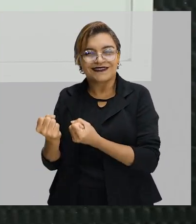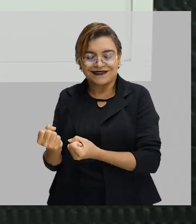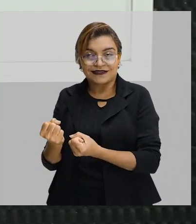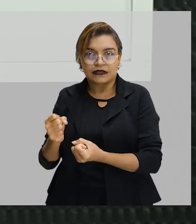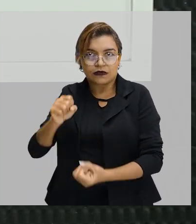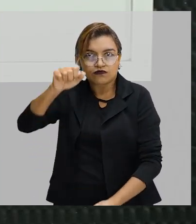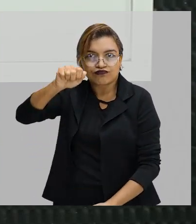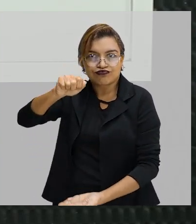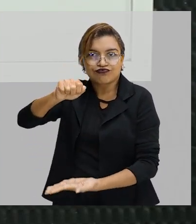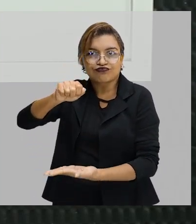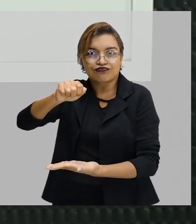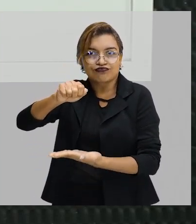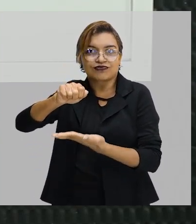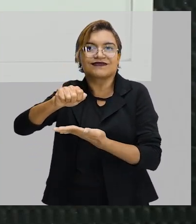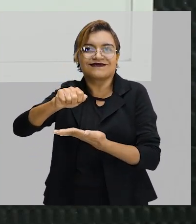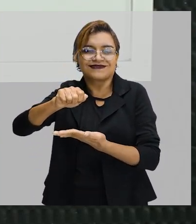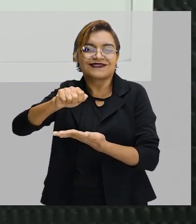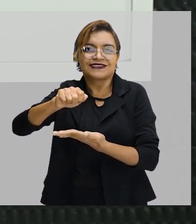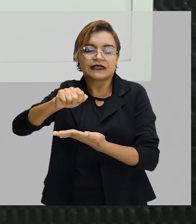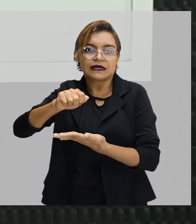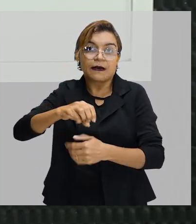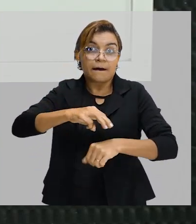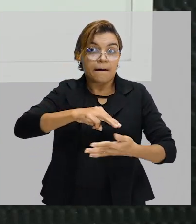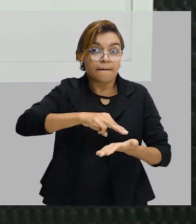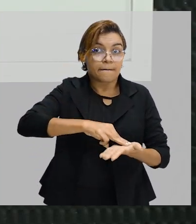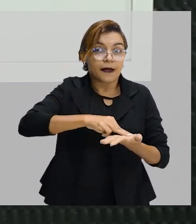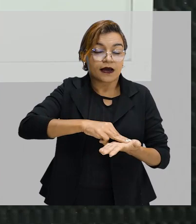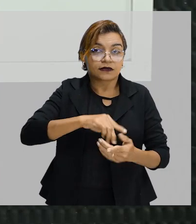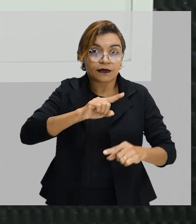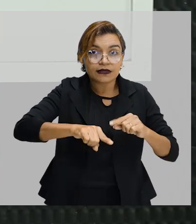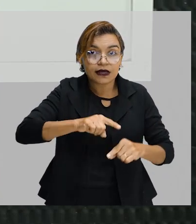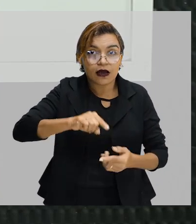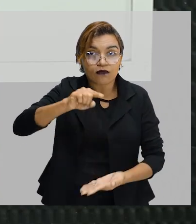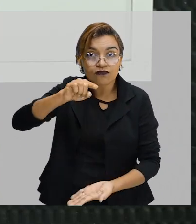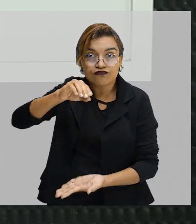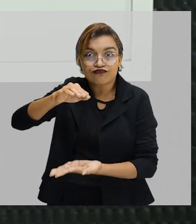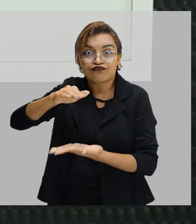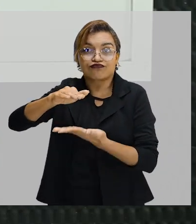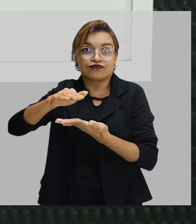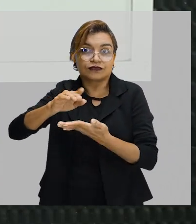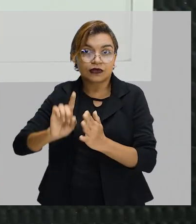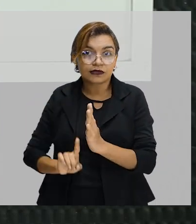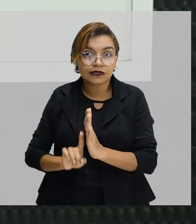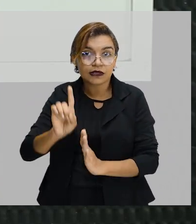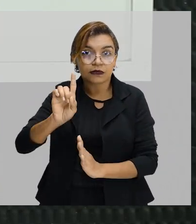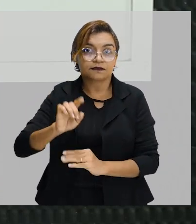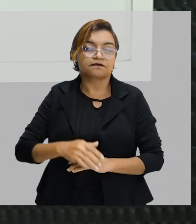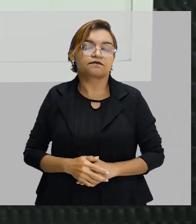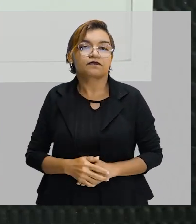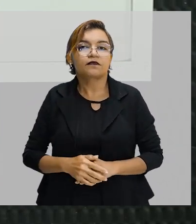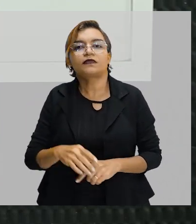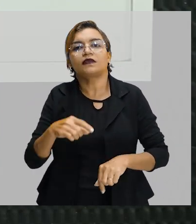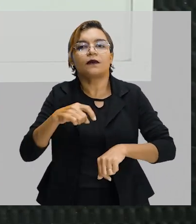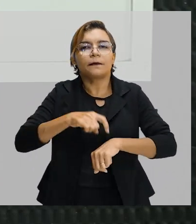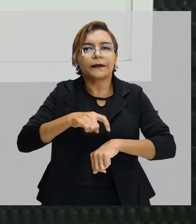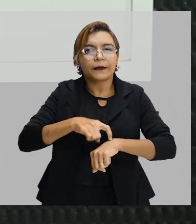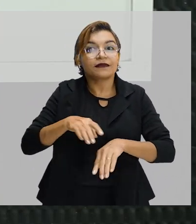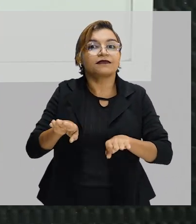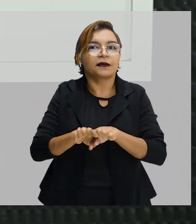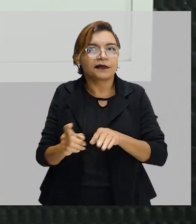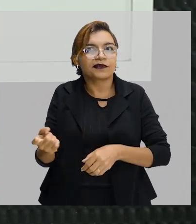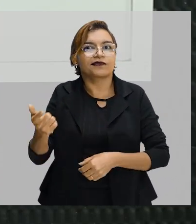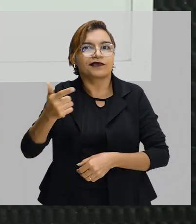cima, não é? Essa massa aqui para cima. Vai chegar novamente um certo ponto em